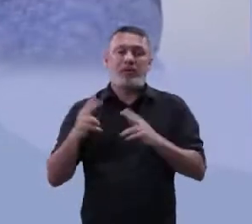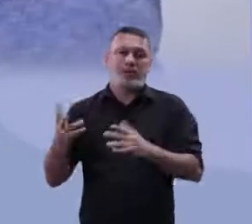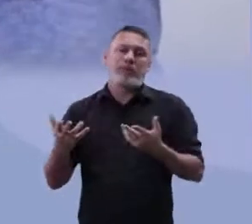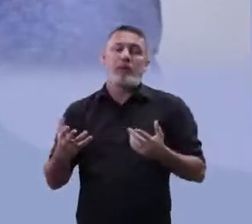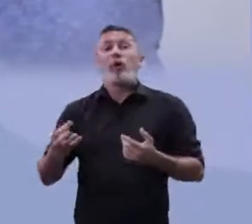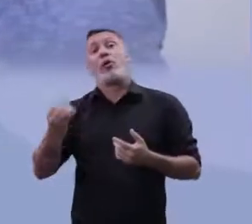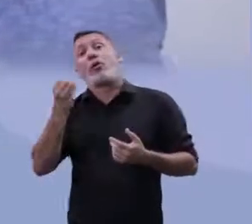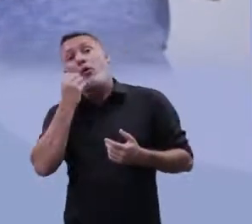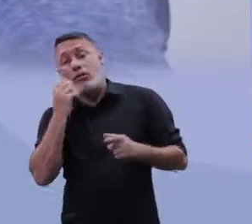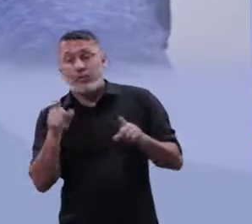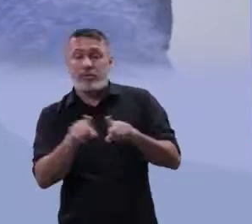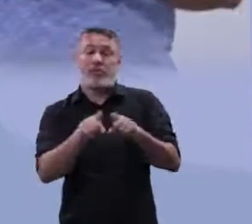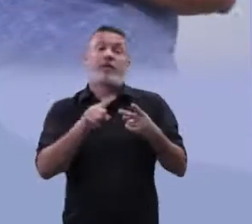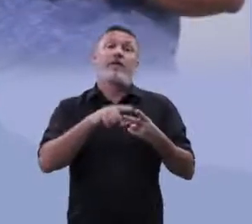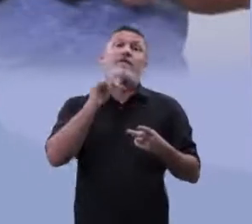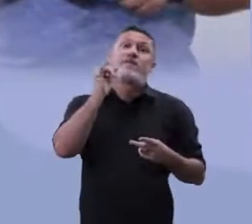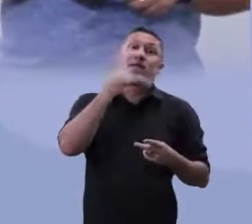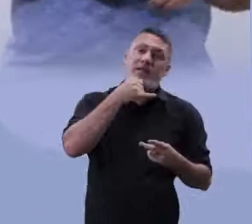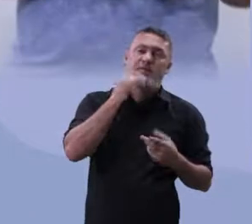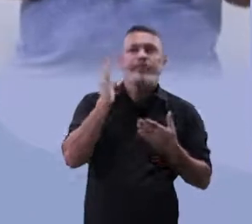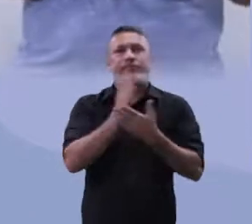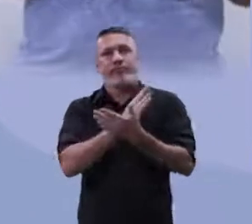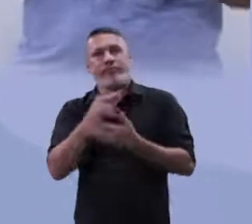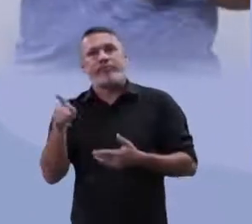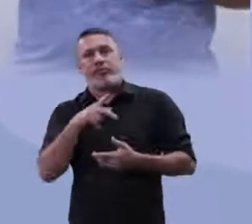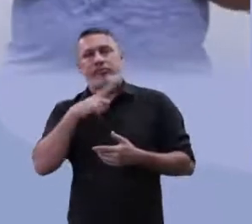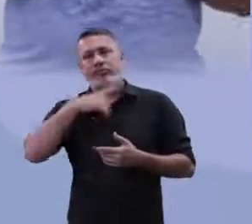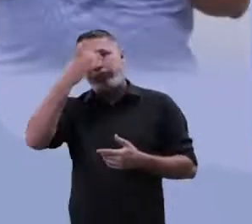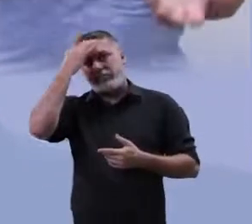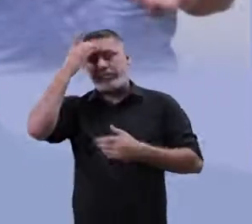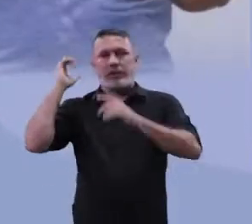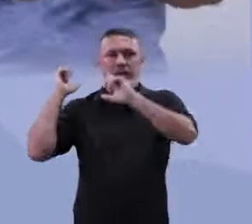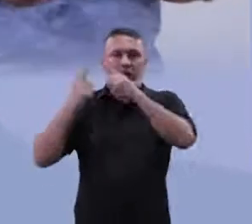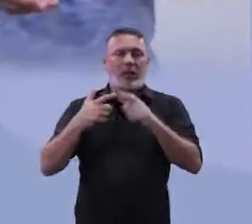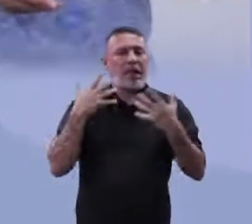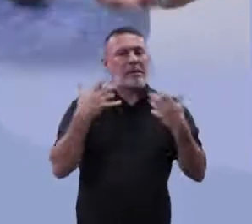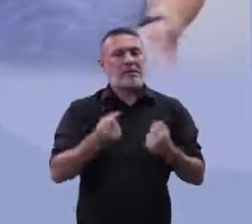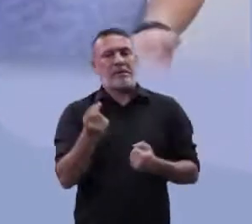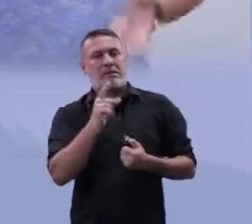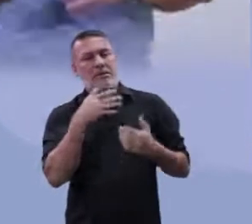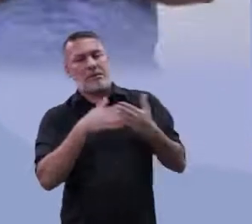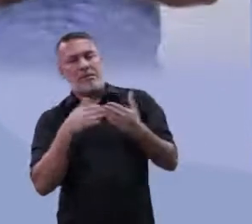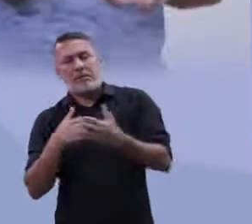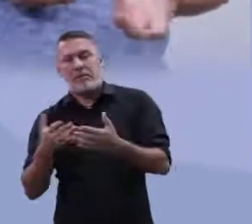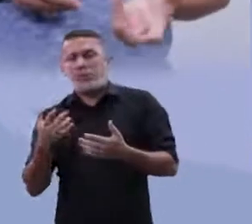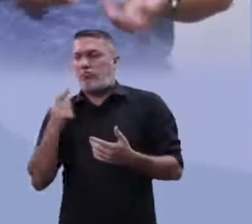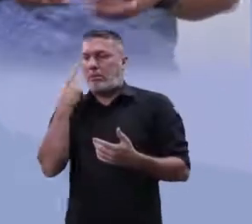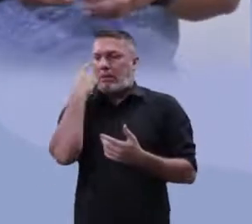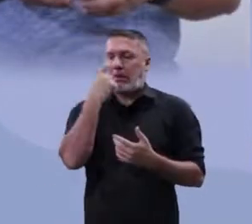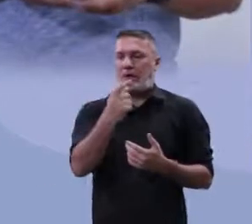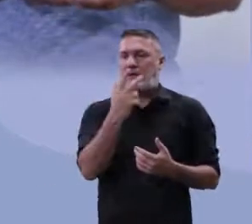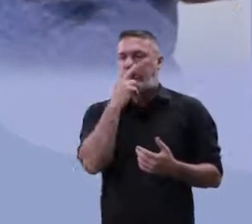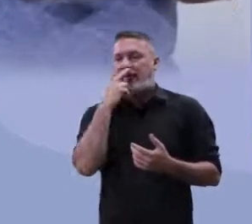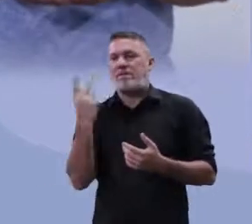obviamente, infelizmente, nós temos alguns professores ainda que enfrentam uma certa resistência quando o assunto é